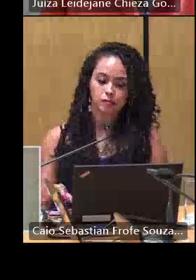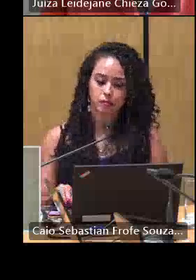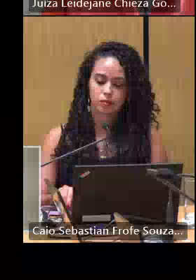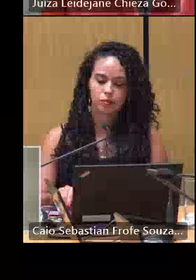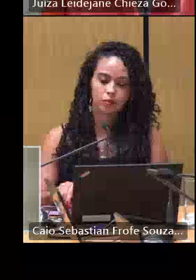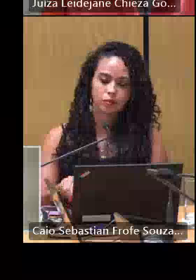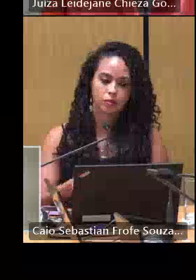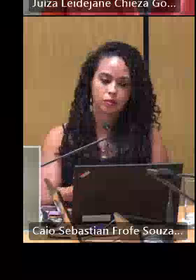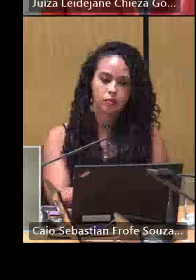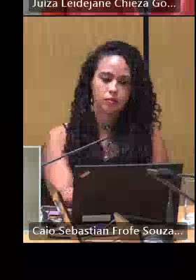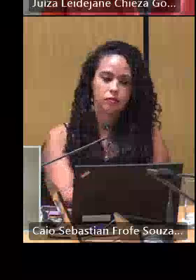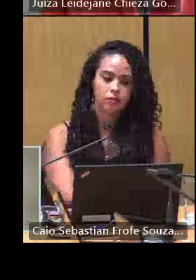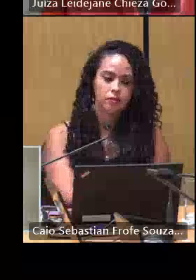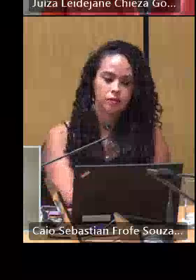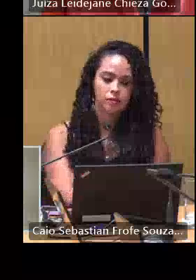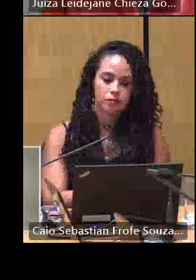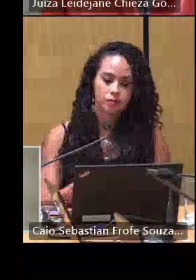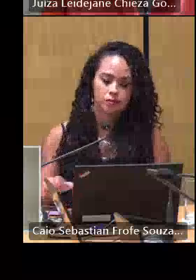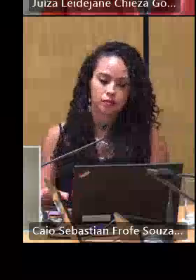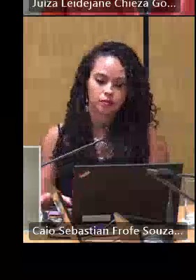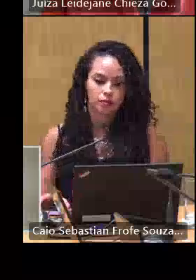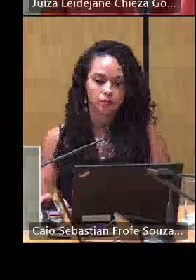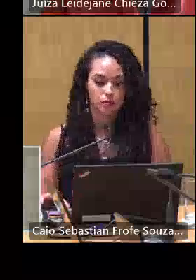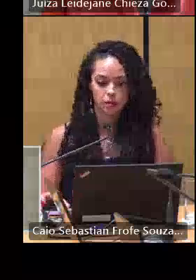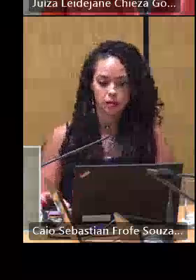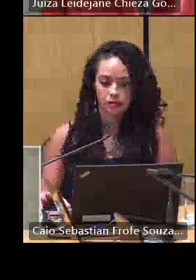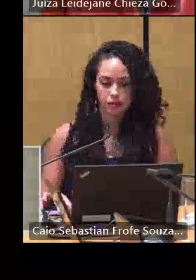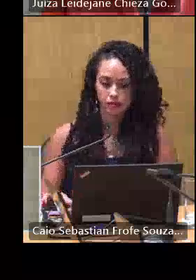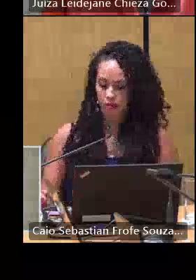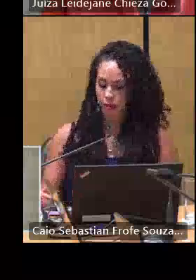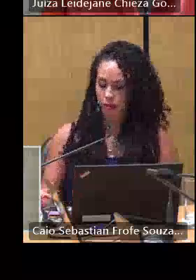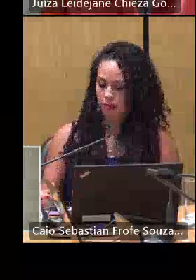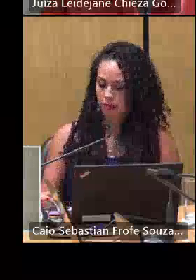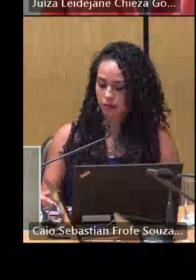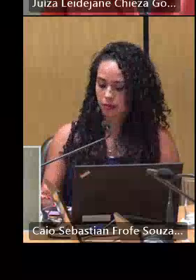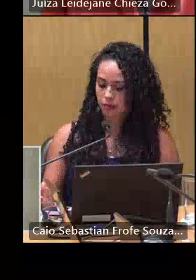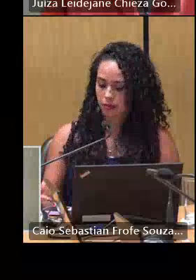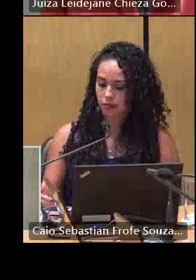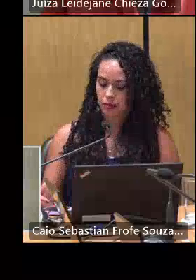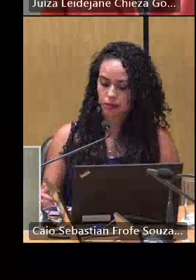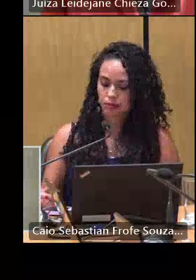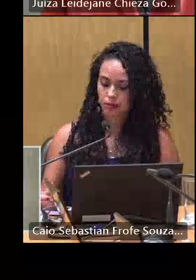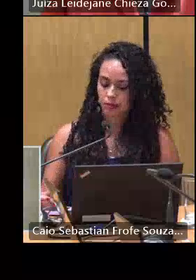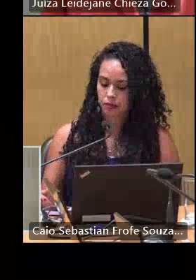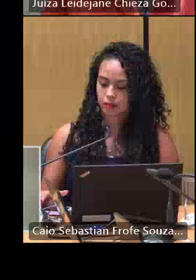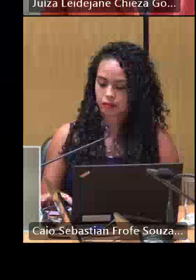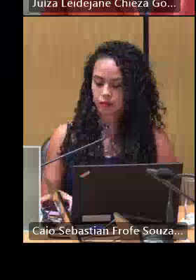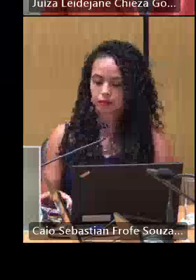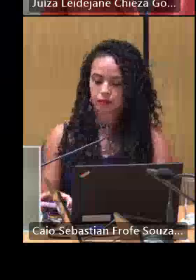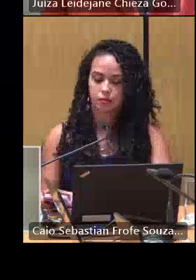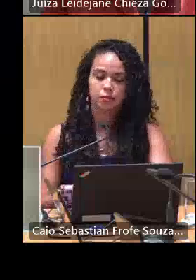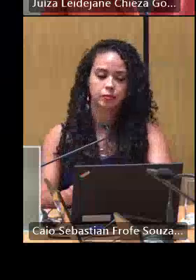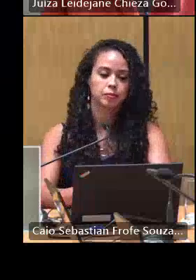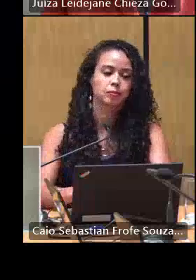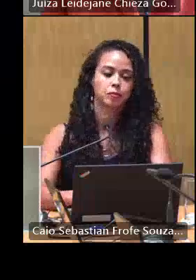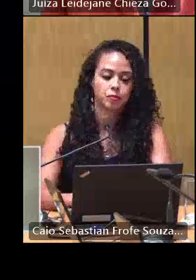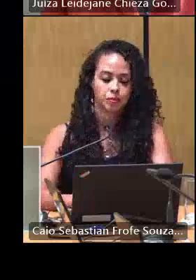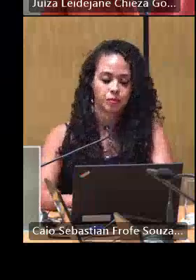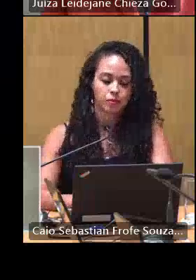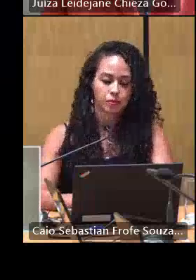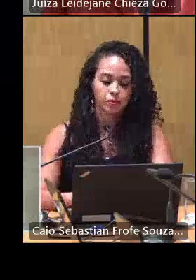em uma segunda tentativa de apagar essa história e enquadrar a capital do país aos